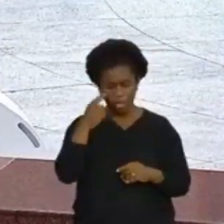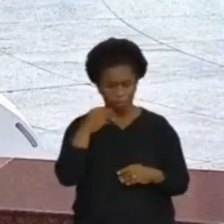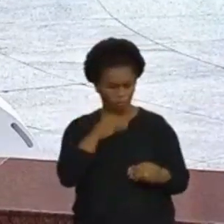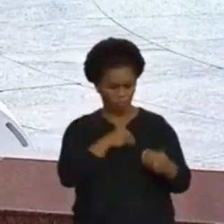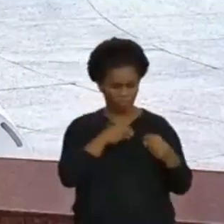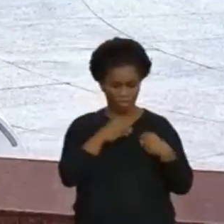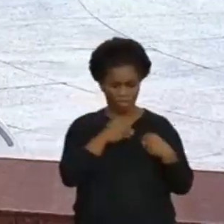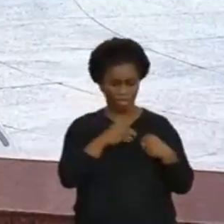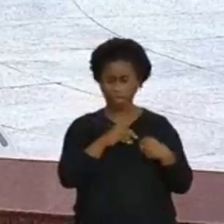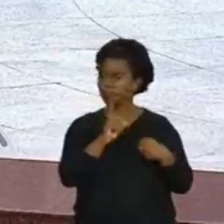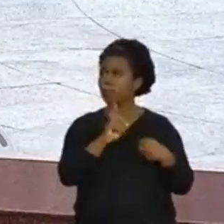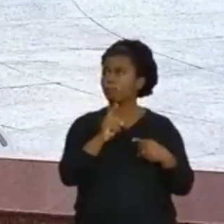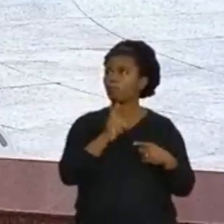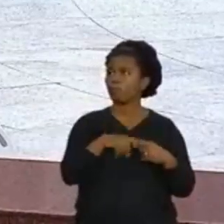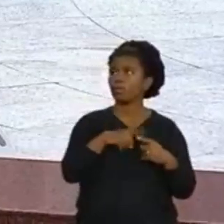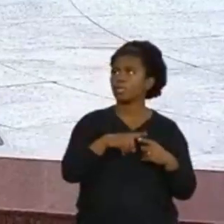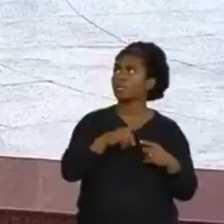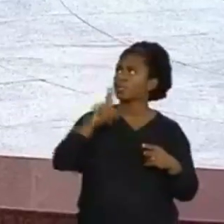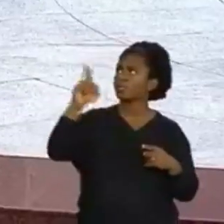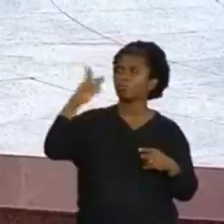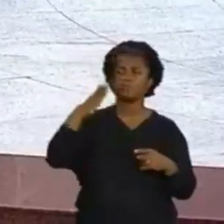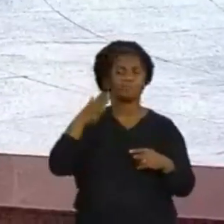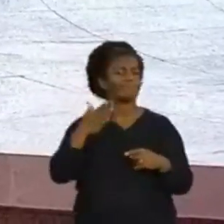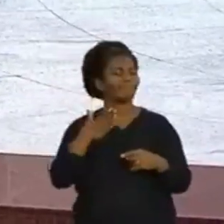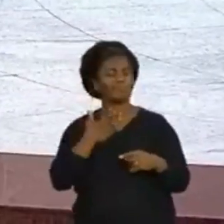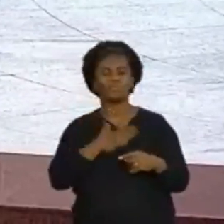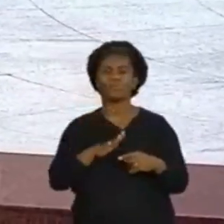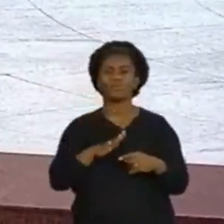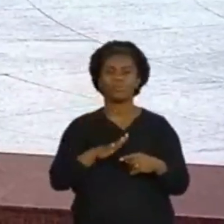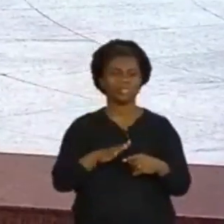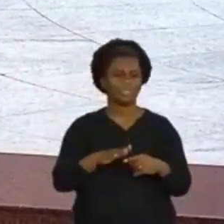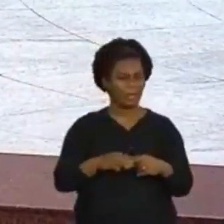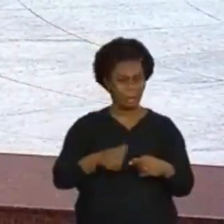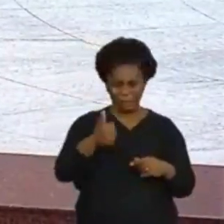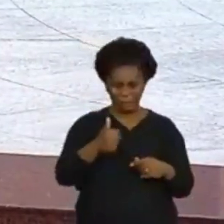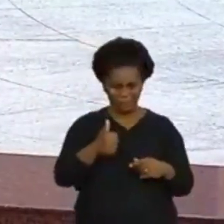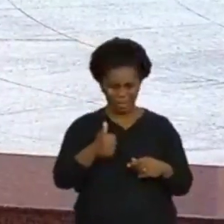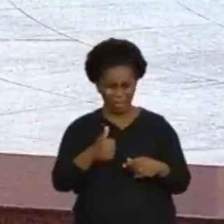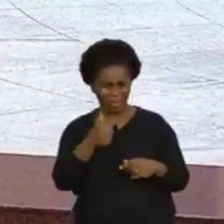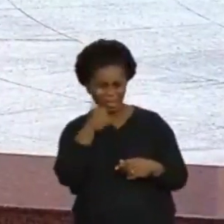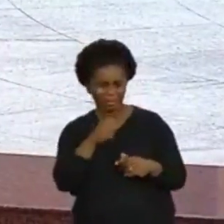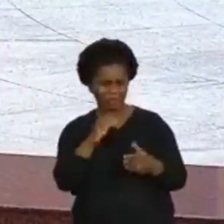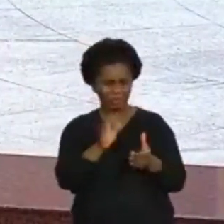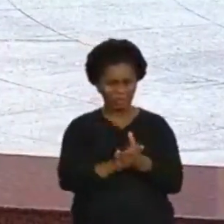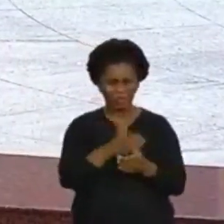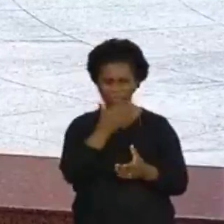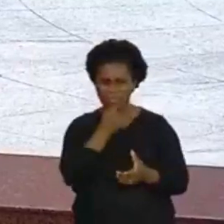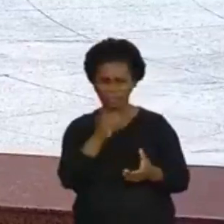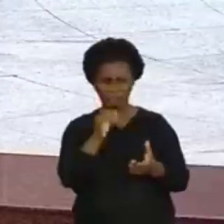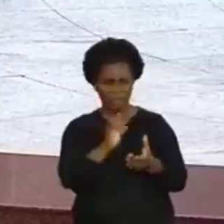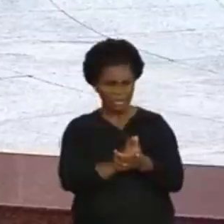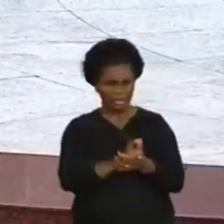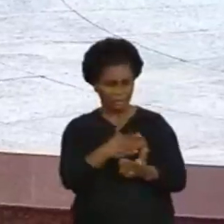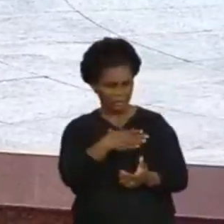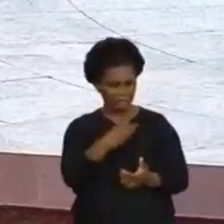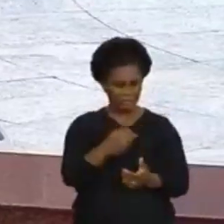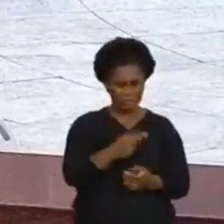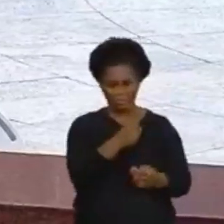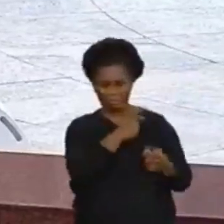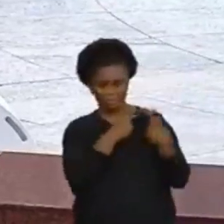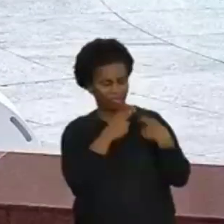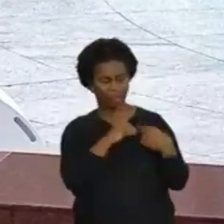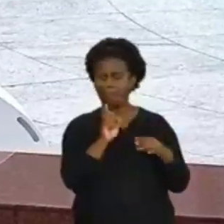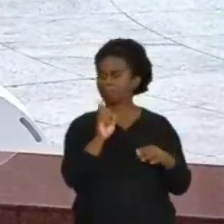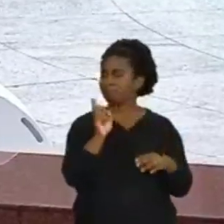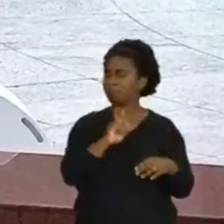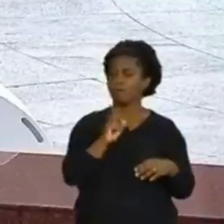trair por causa de Deus. Primeiro, não é nem sua esposa, não é nem seu marido, não é nem seus filhos, não é nem seus pais, não é nem seu patrão, primeiro é